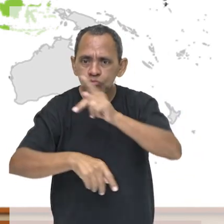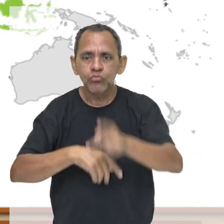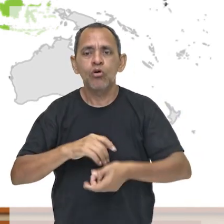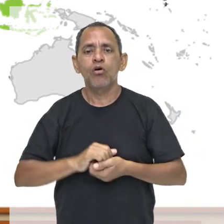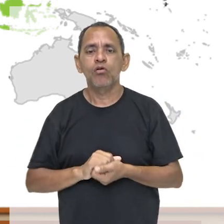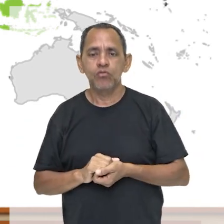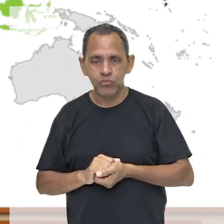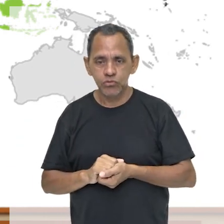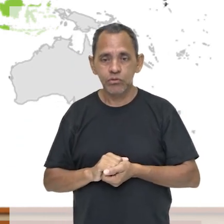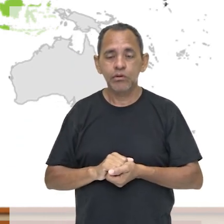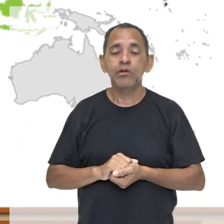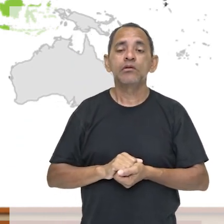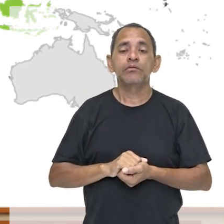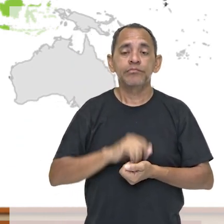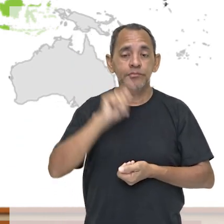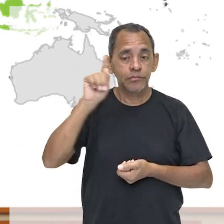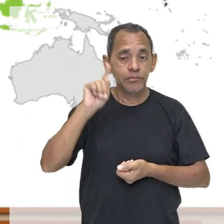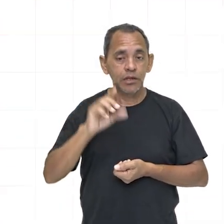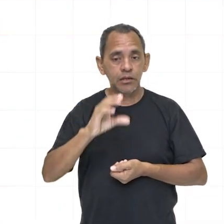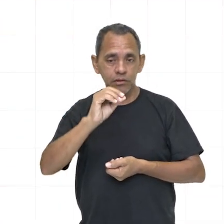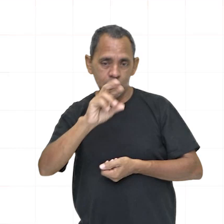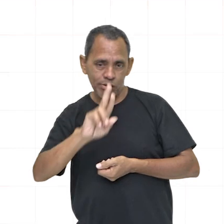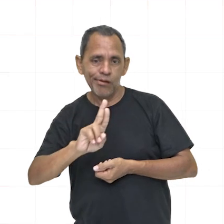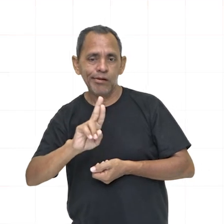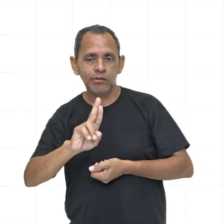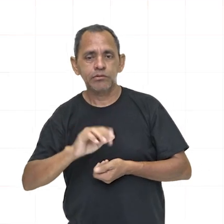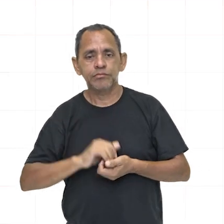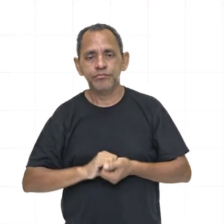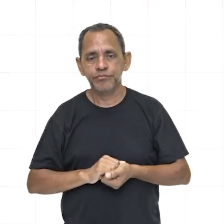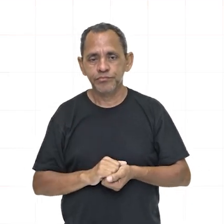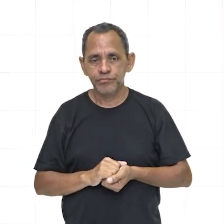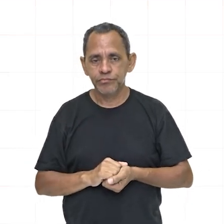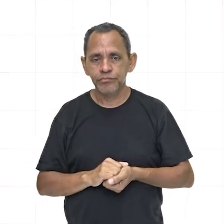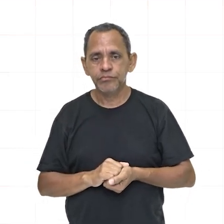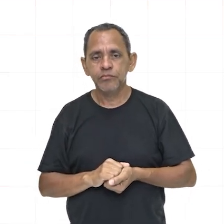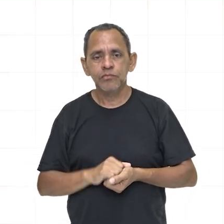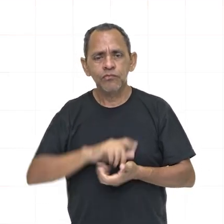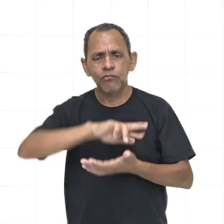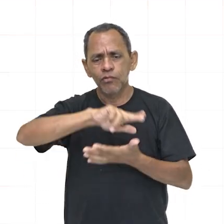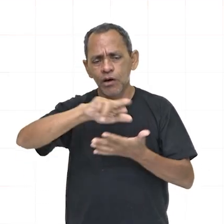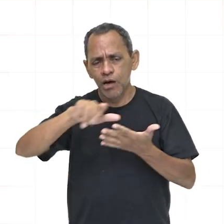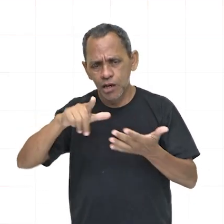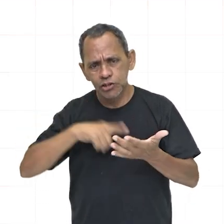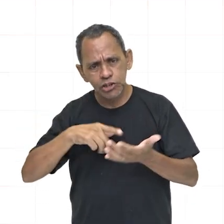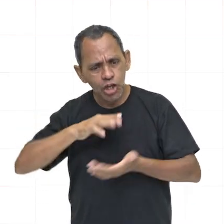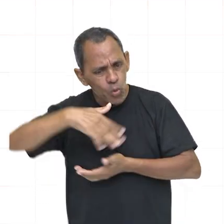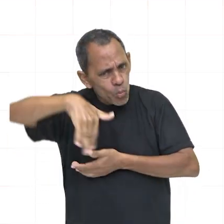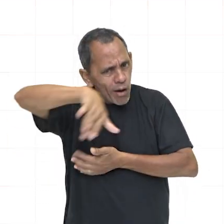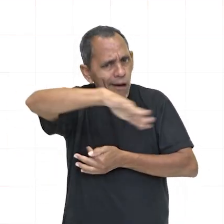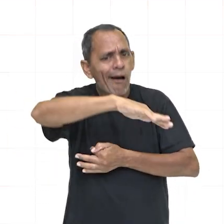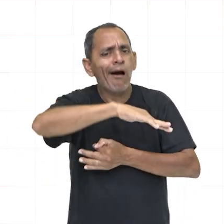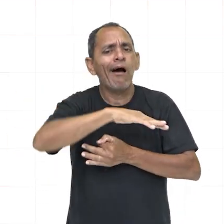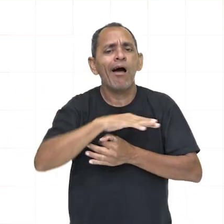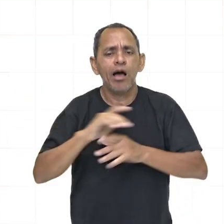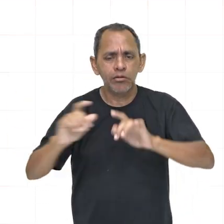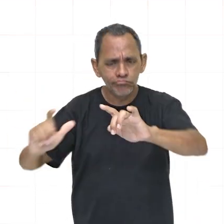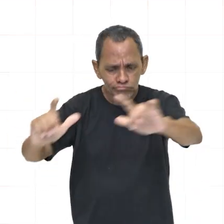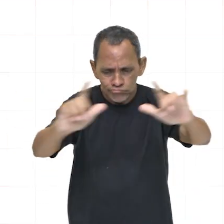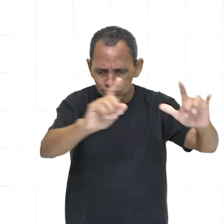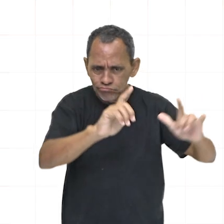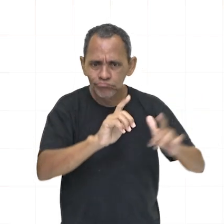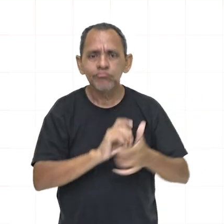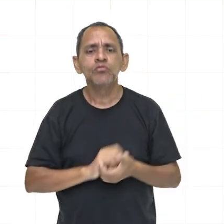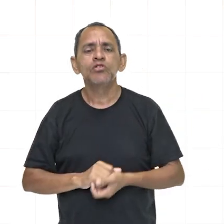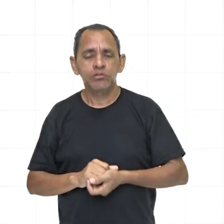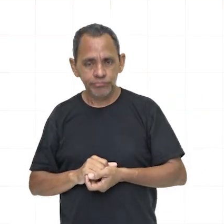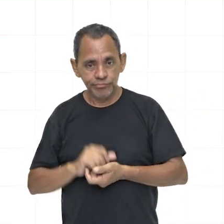orientais. Então, as civilizações orientais são extremamente diversas e abrangem uma vasta região geográfica que inclui o leste da